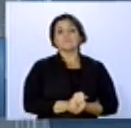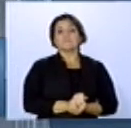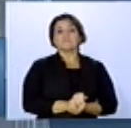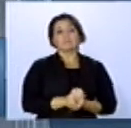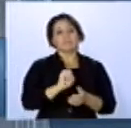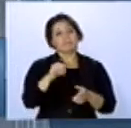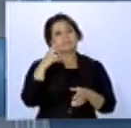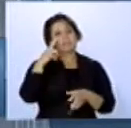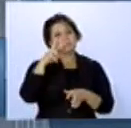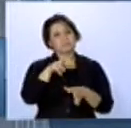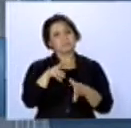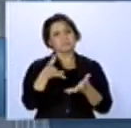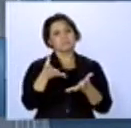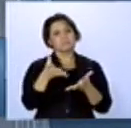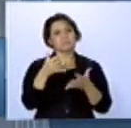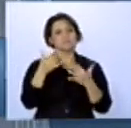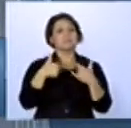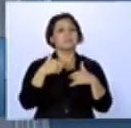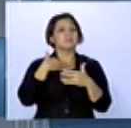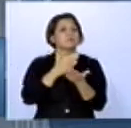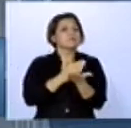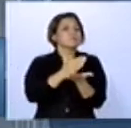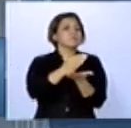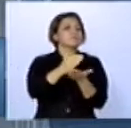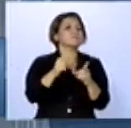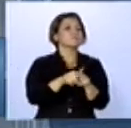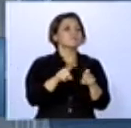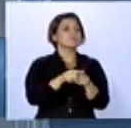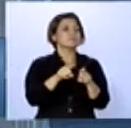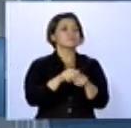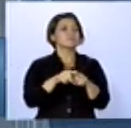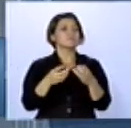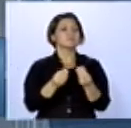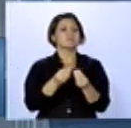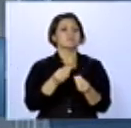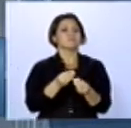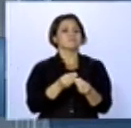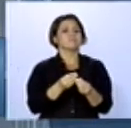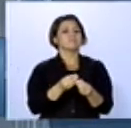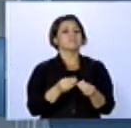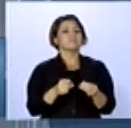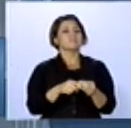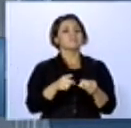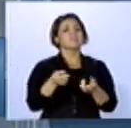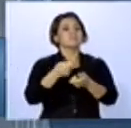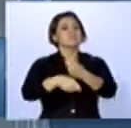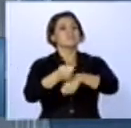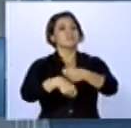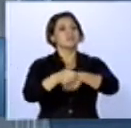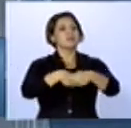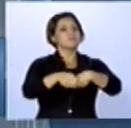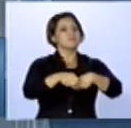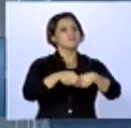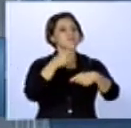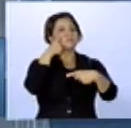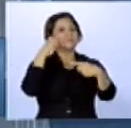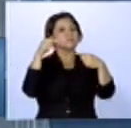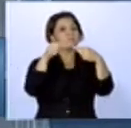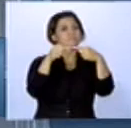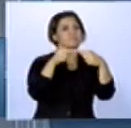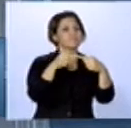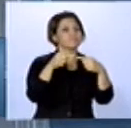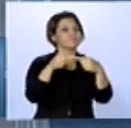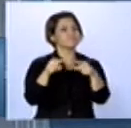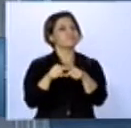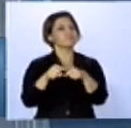voltado para a área de onde eu venho é que existe uma conversibilidade muito forte entre poder econômico e poder político na década de 50 nós